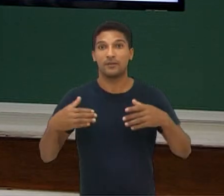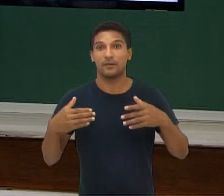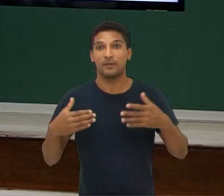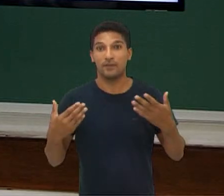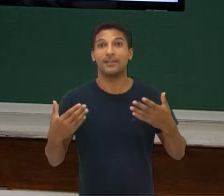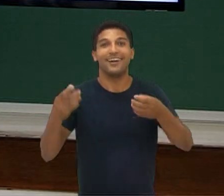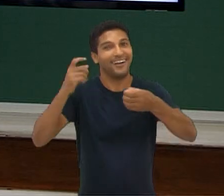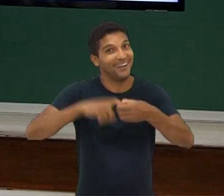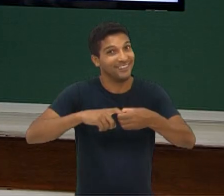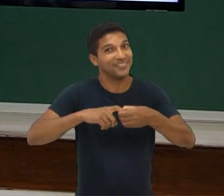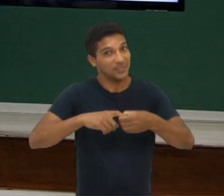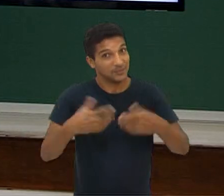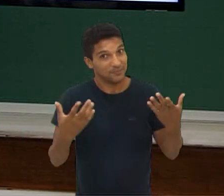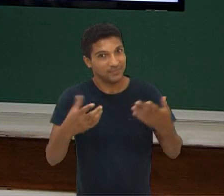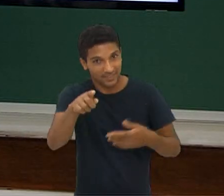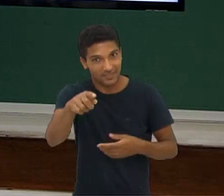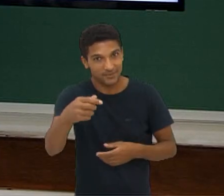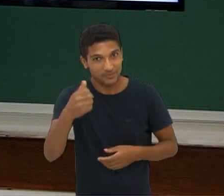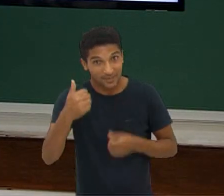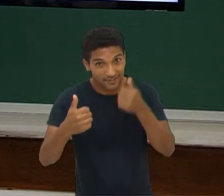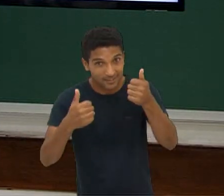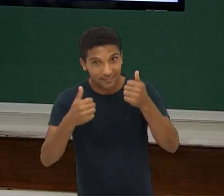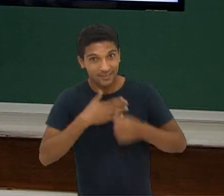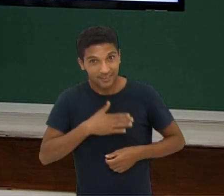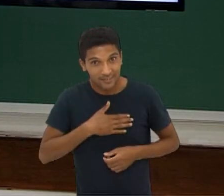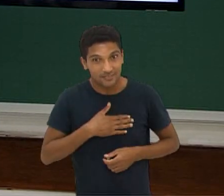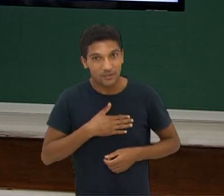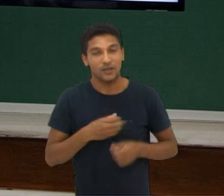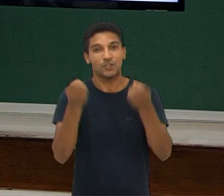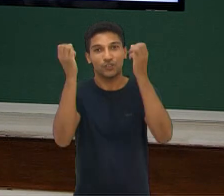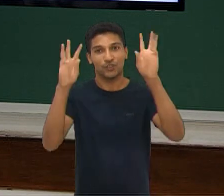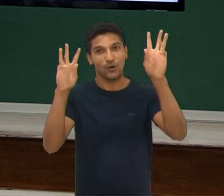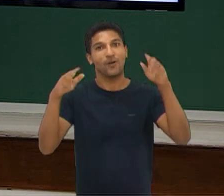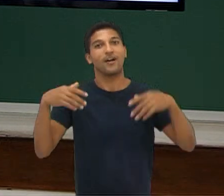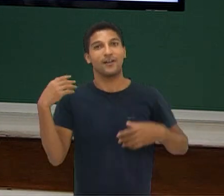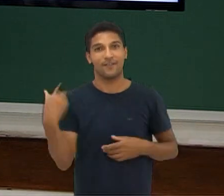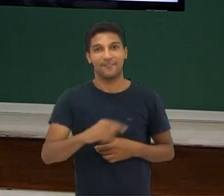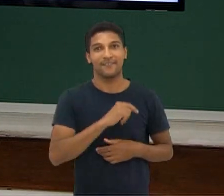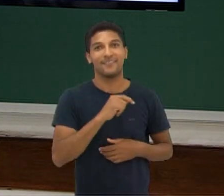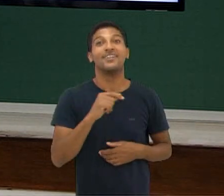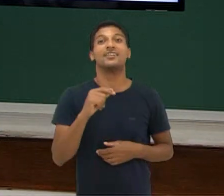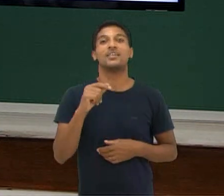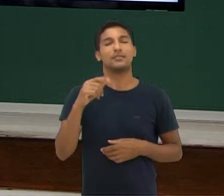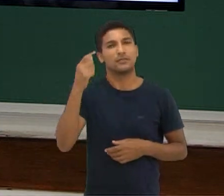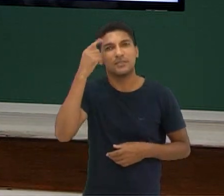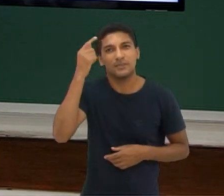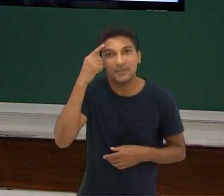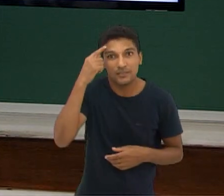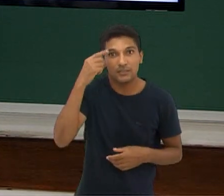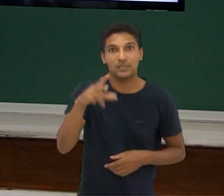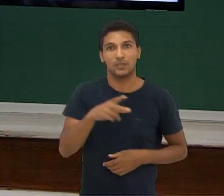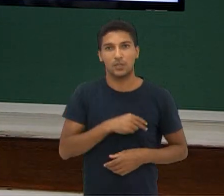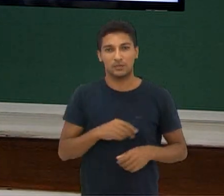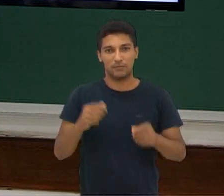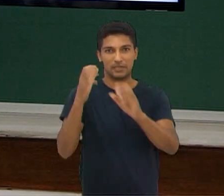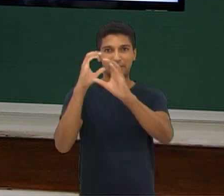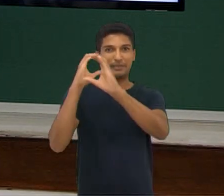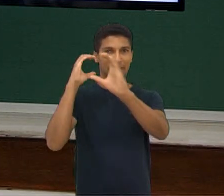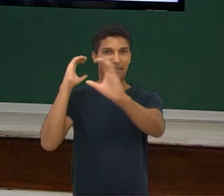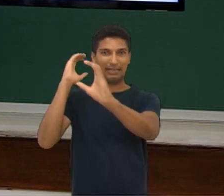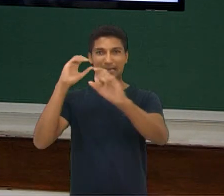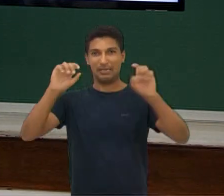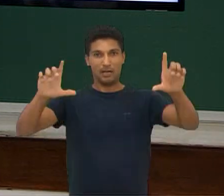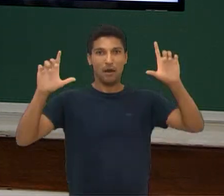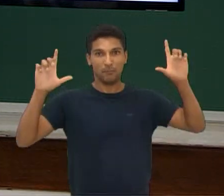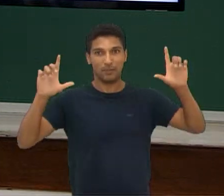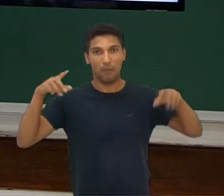Eu voltei, e aí, beleza? Tranquilinho? Show de bola, né? Vocês devem estar pensando, nossa, mas vocês na frente das câmeras estão tudo meio